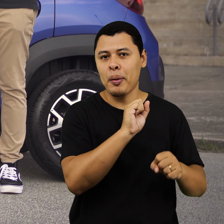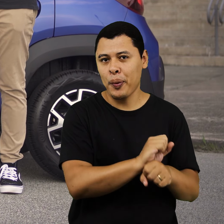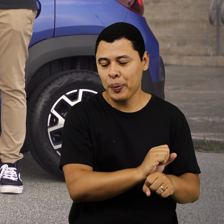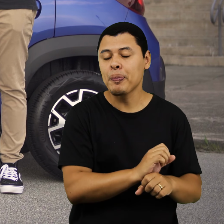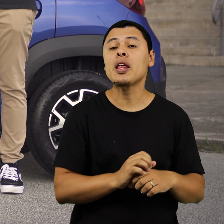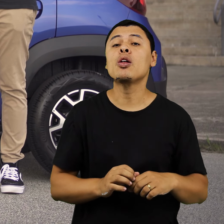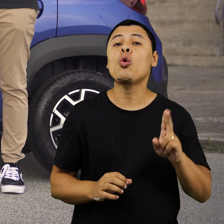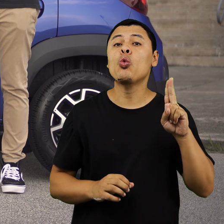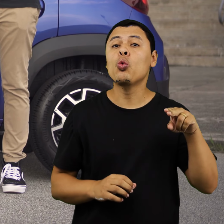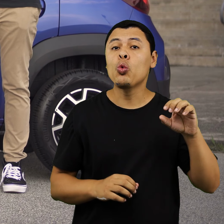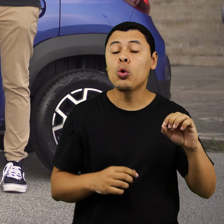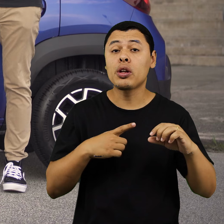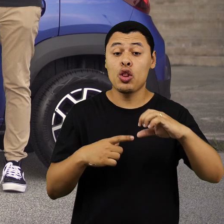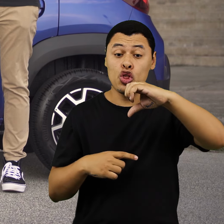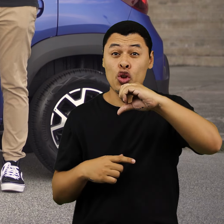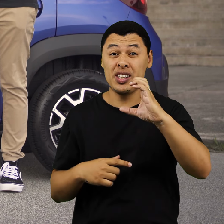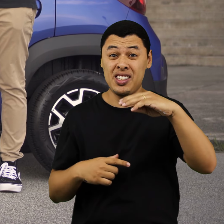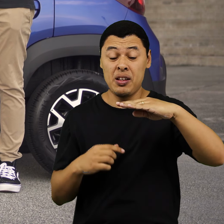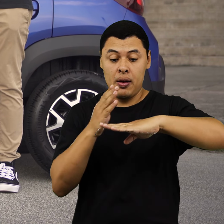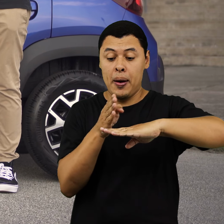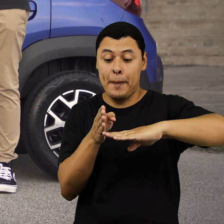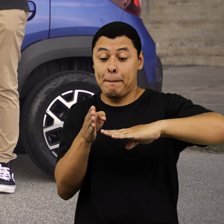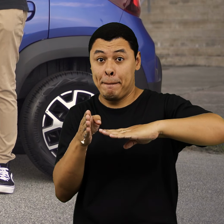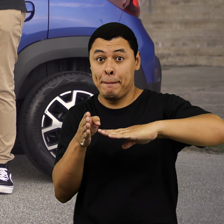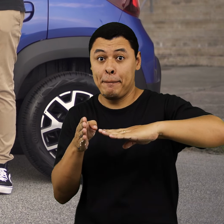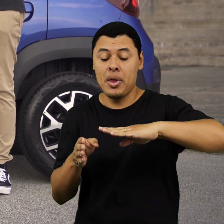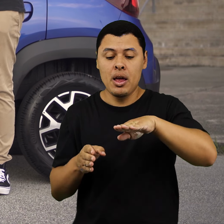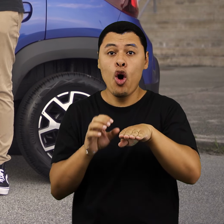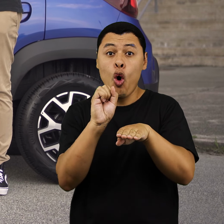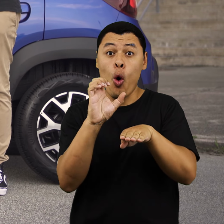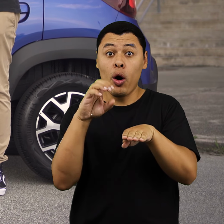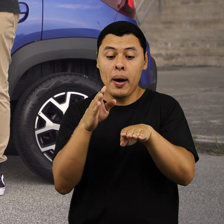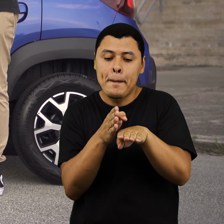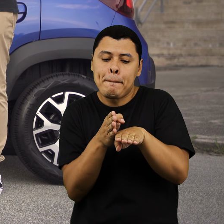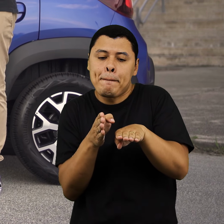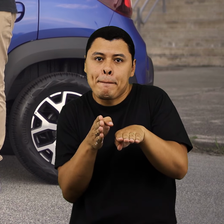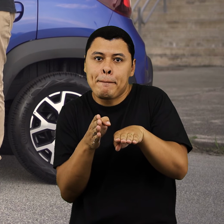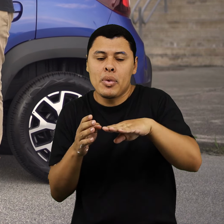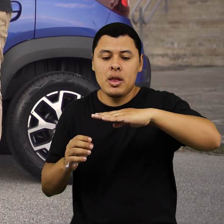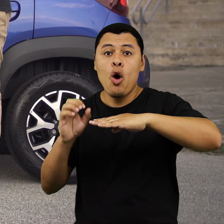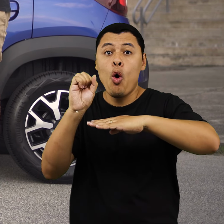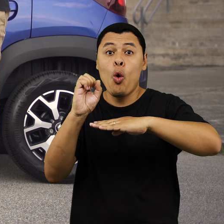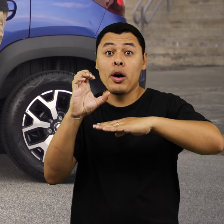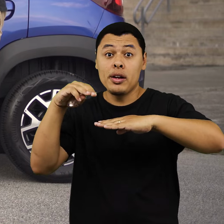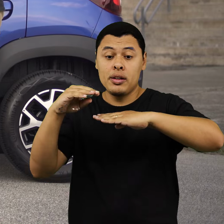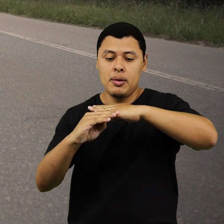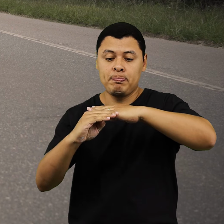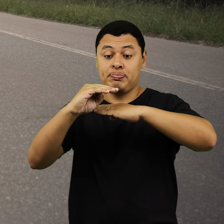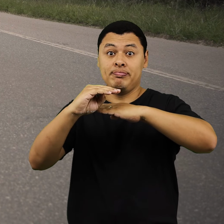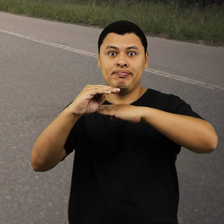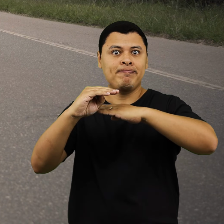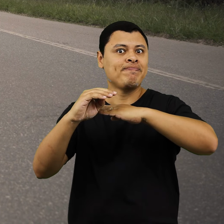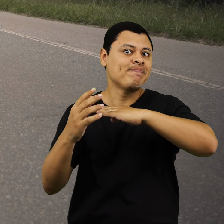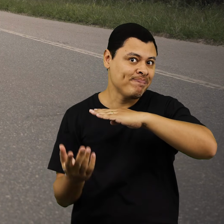Uno, por exemplo, 9 centímetros a mais de comprimento, 8 centímetros a mais de largura e 8 centímetros a mais de altura, inclusive.